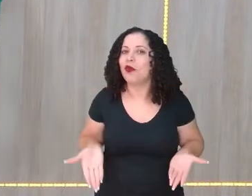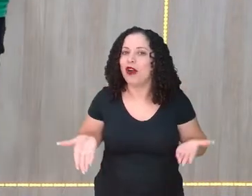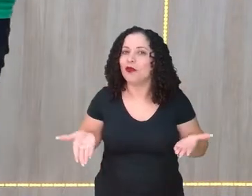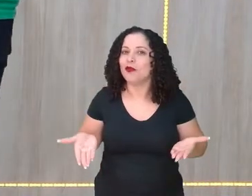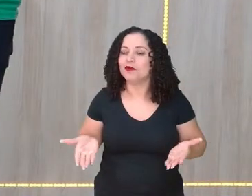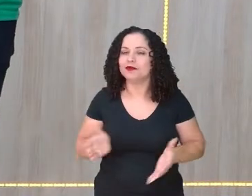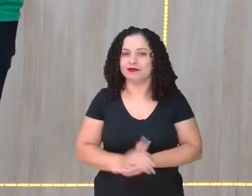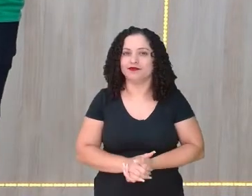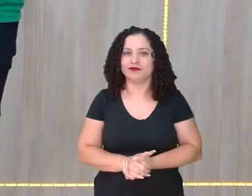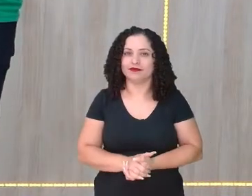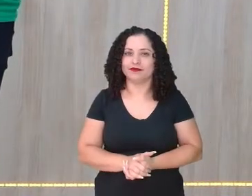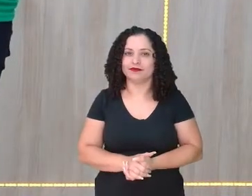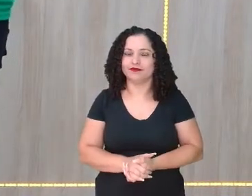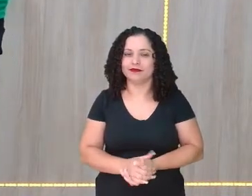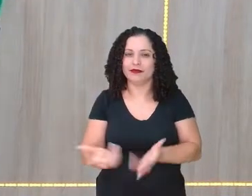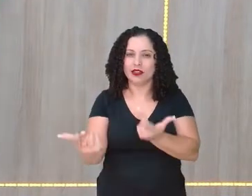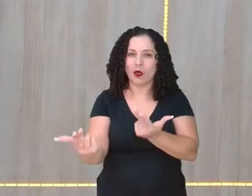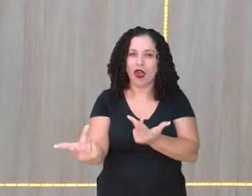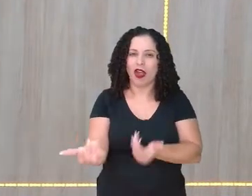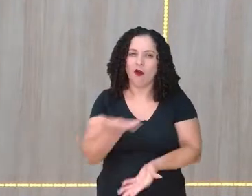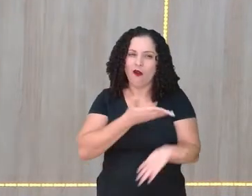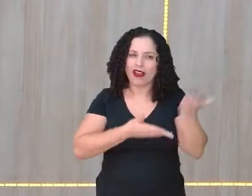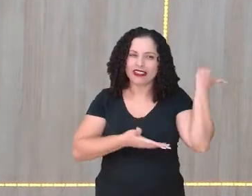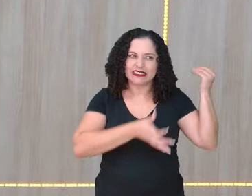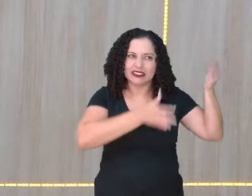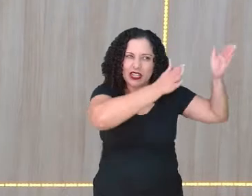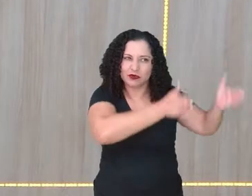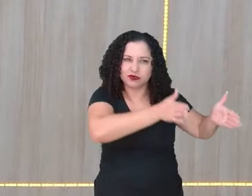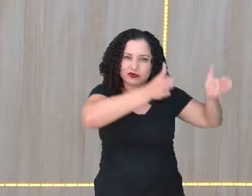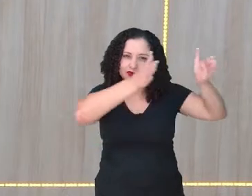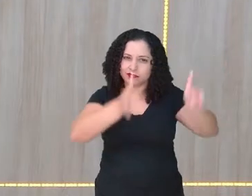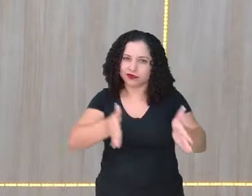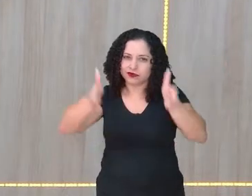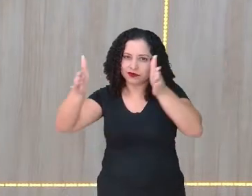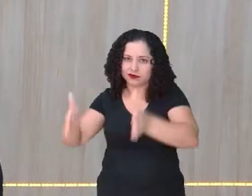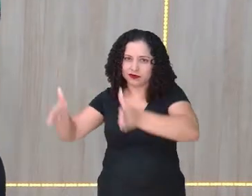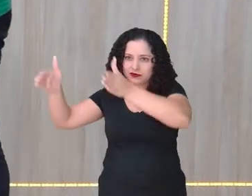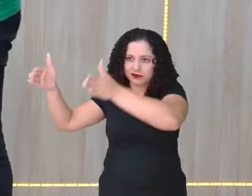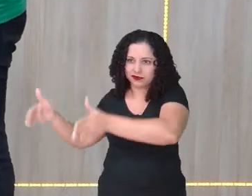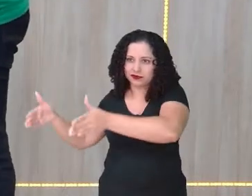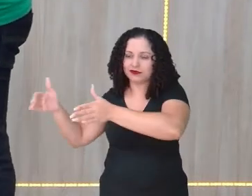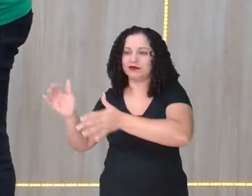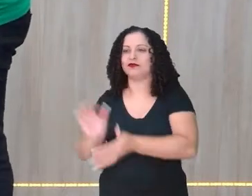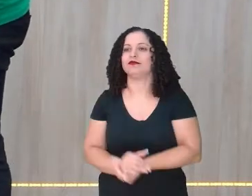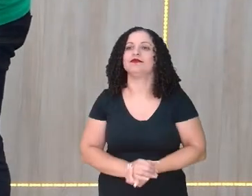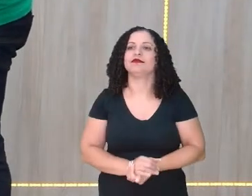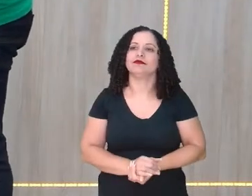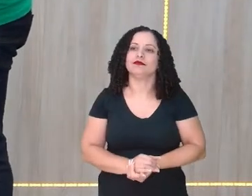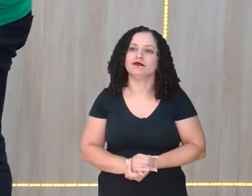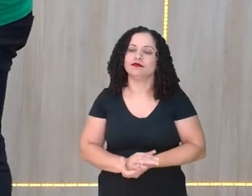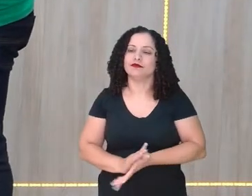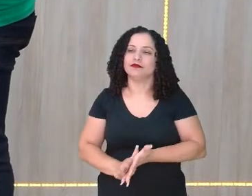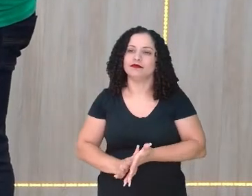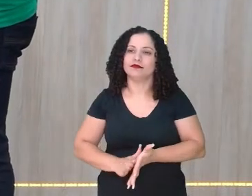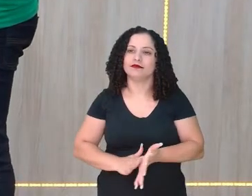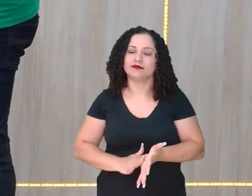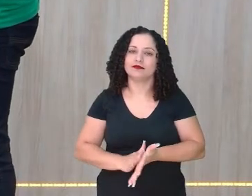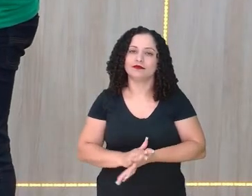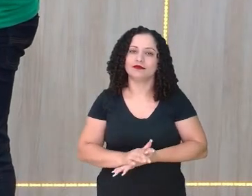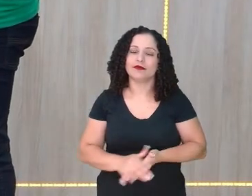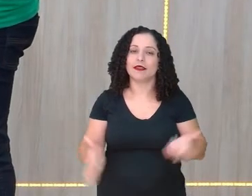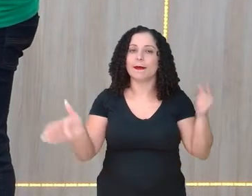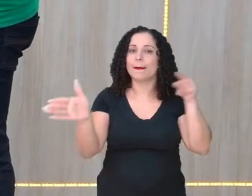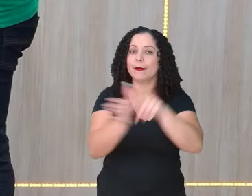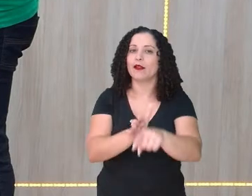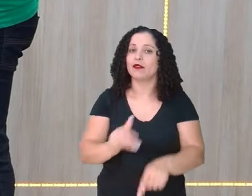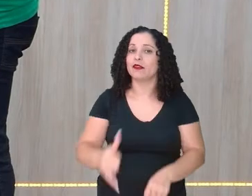Idade média, né? Idade nova era, por aí assim. Age aí seria era em si, né? Mas se eu perguntar quantos anos